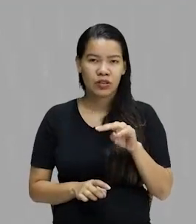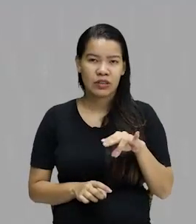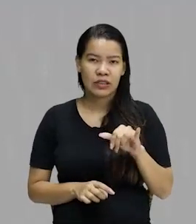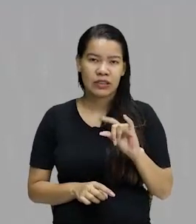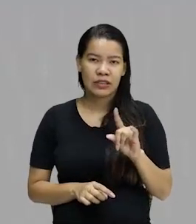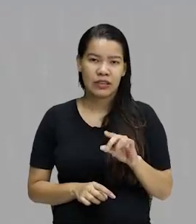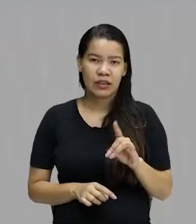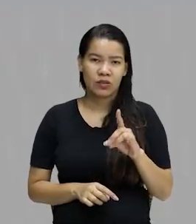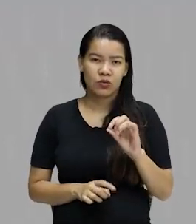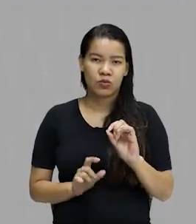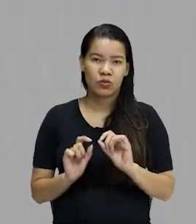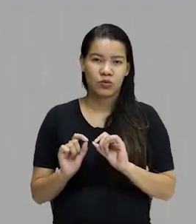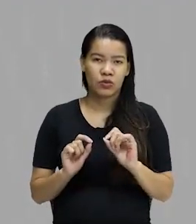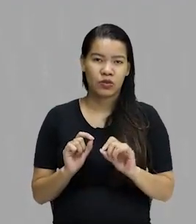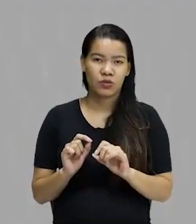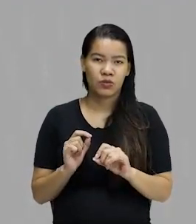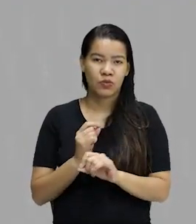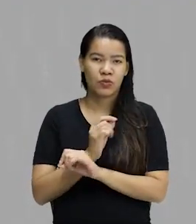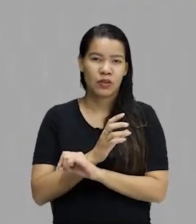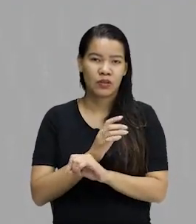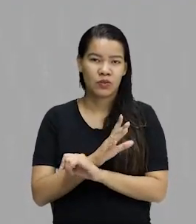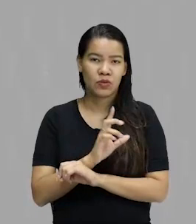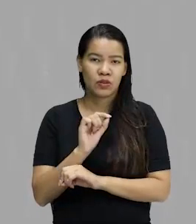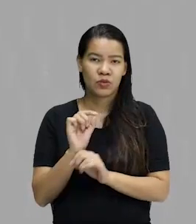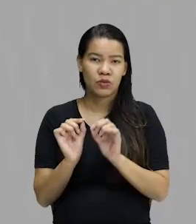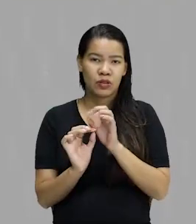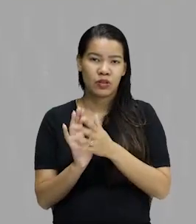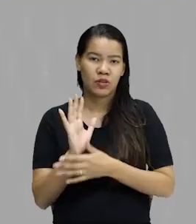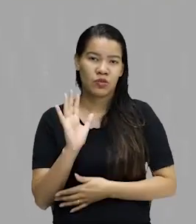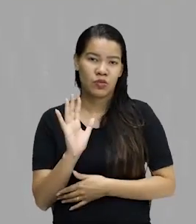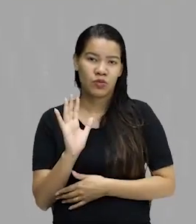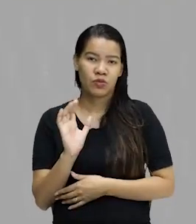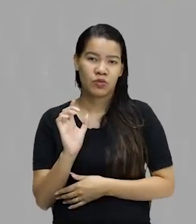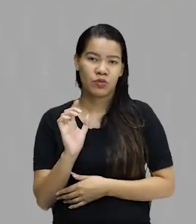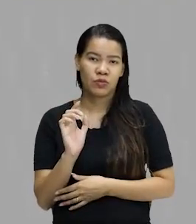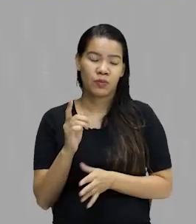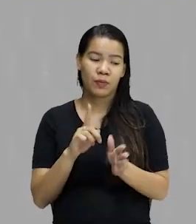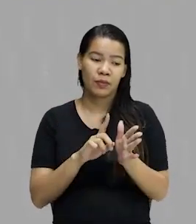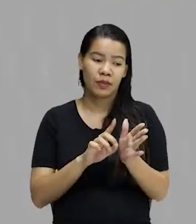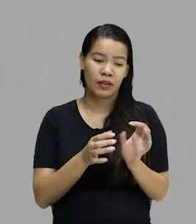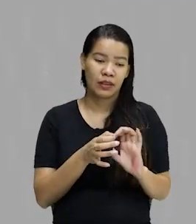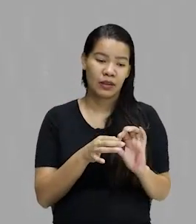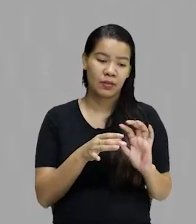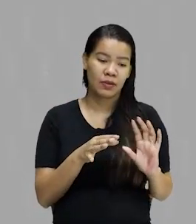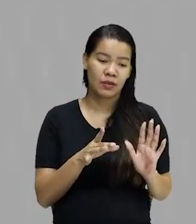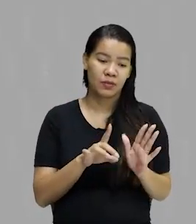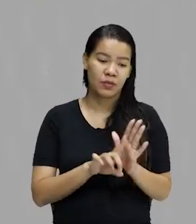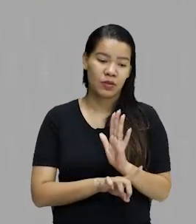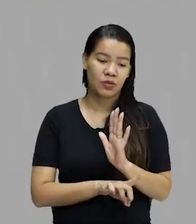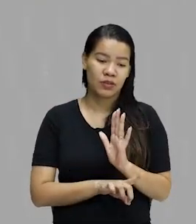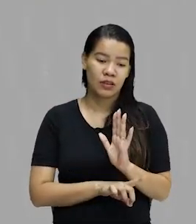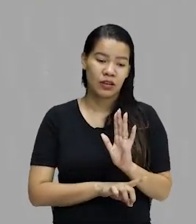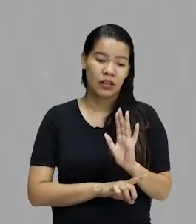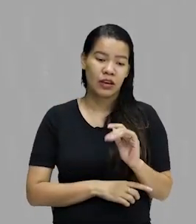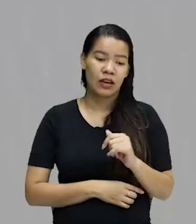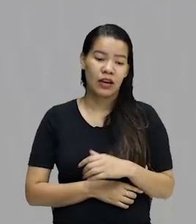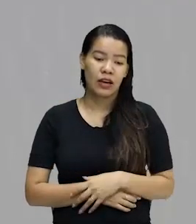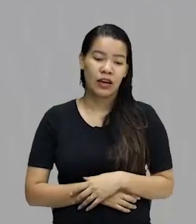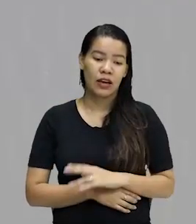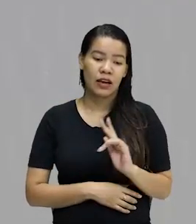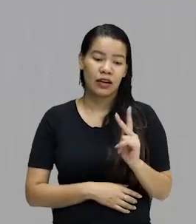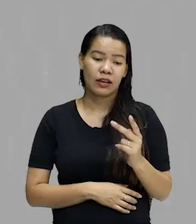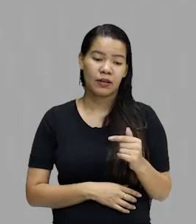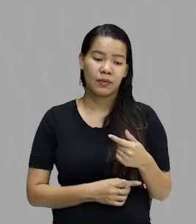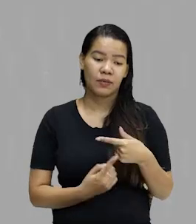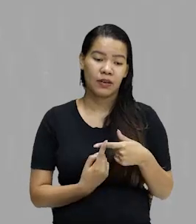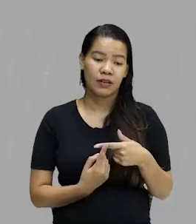o originou. Menos ionizado quer dizer que vai liberar menos H+. E quanto menos